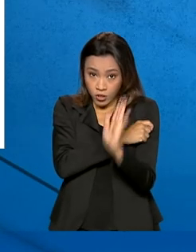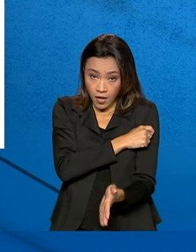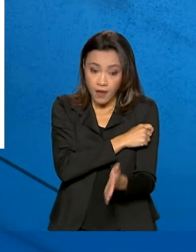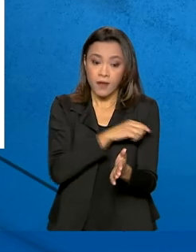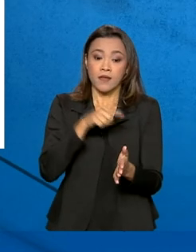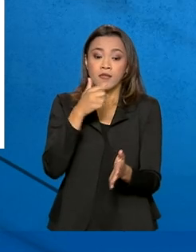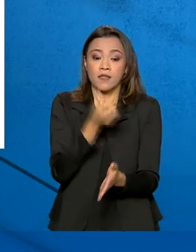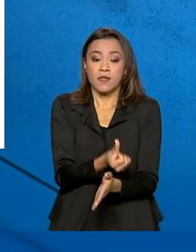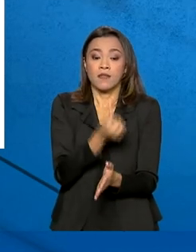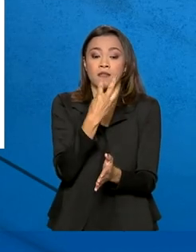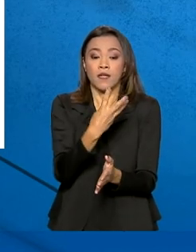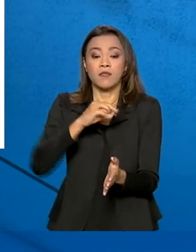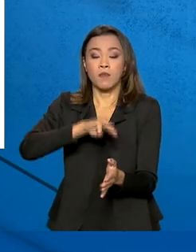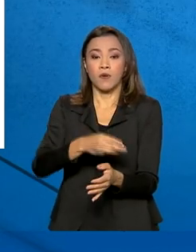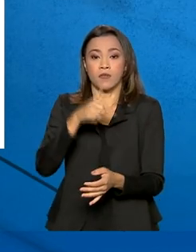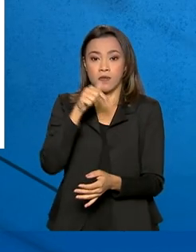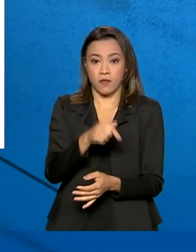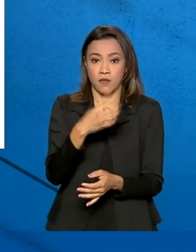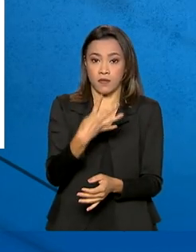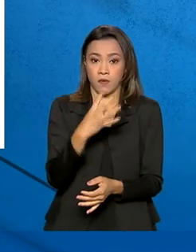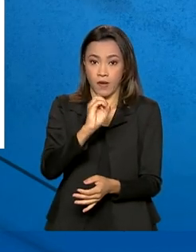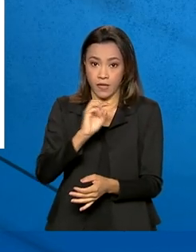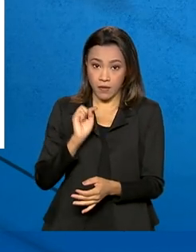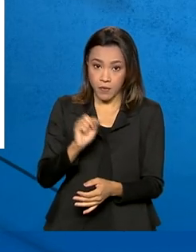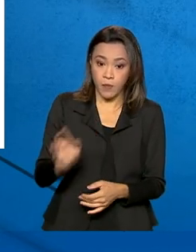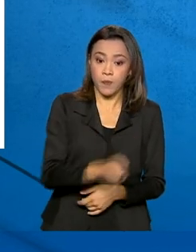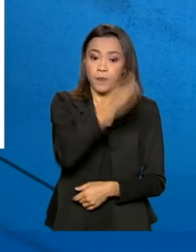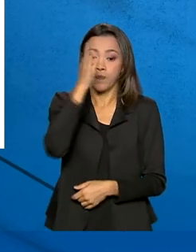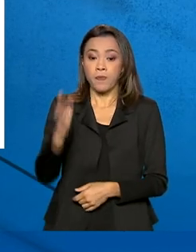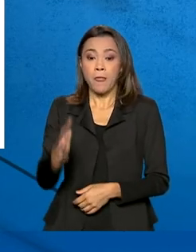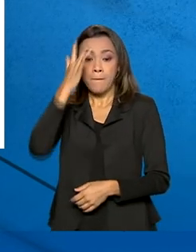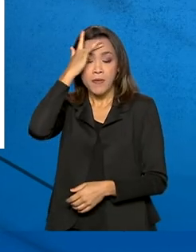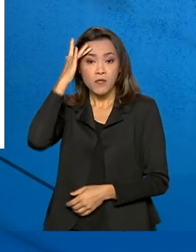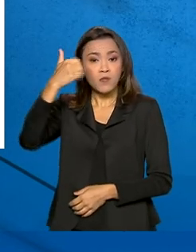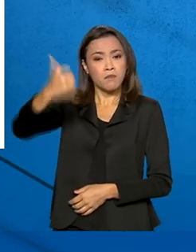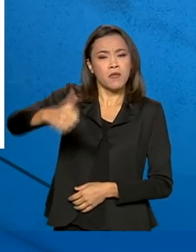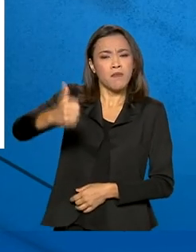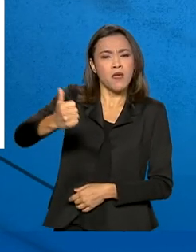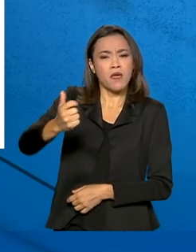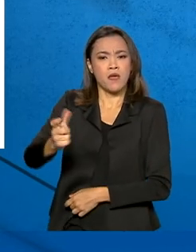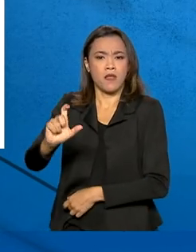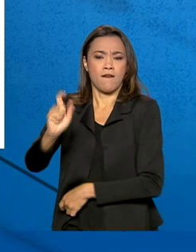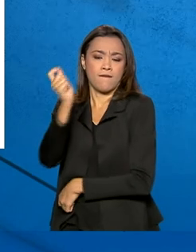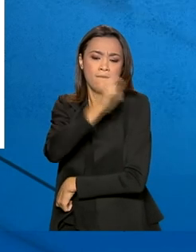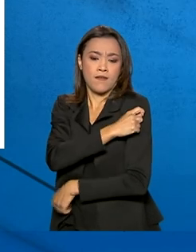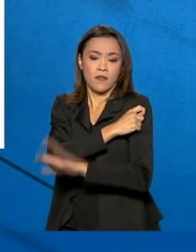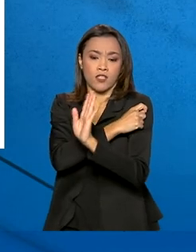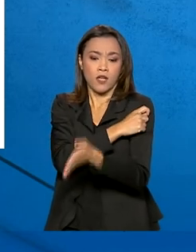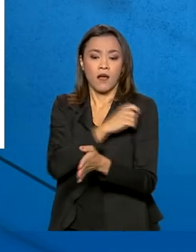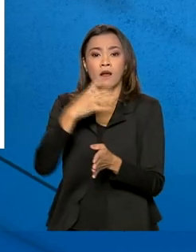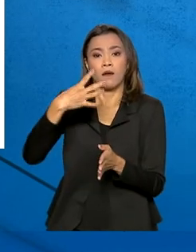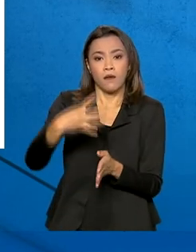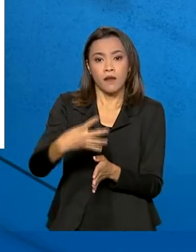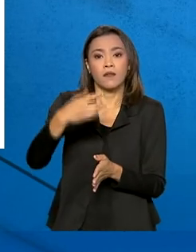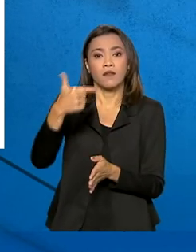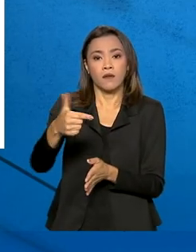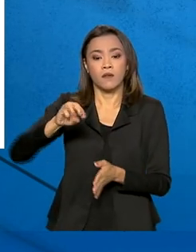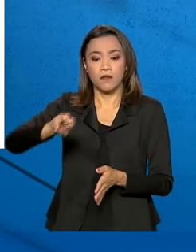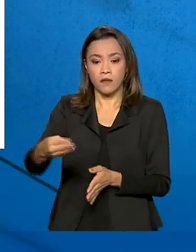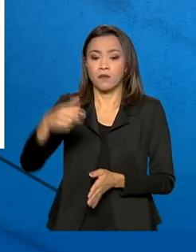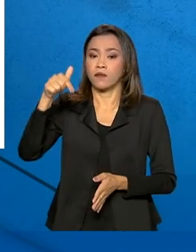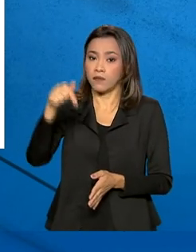milhões 740 mil pessoas vacinadas com a primeira dose são 42 milhões